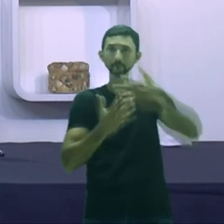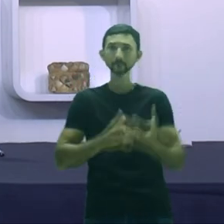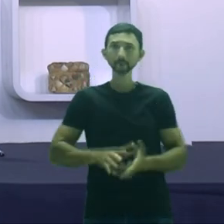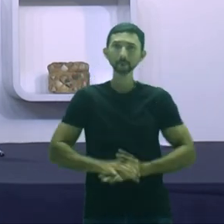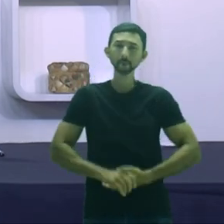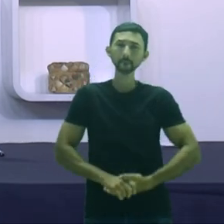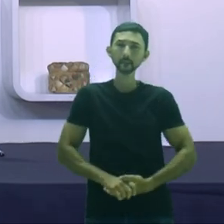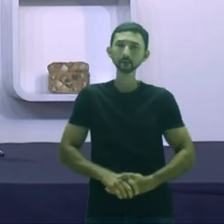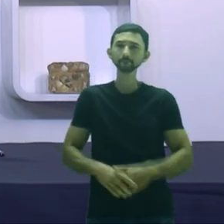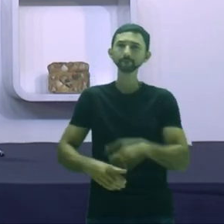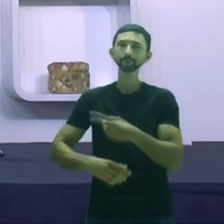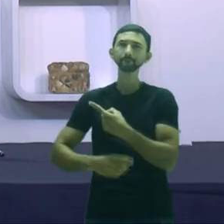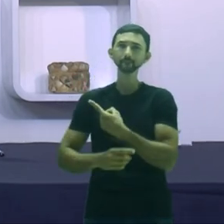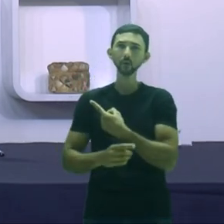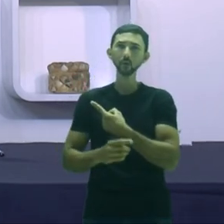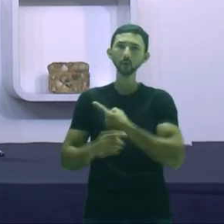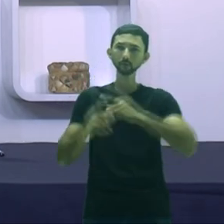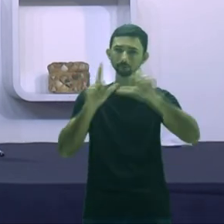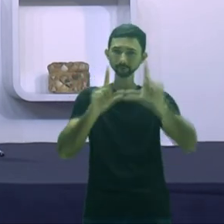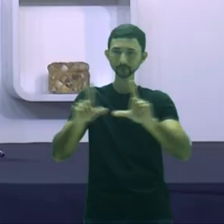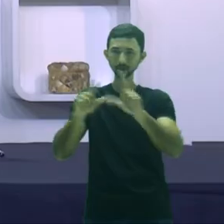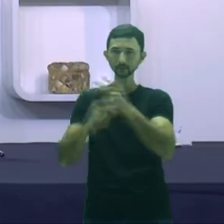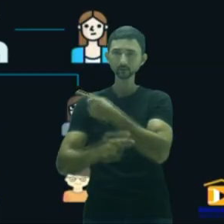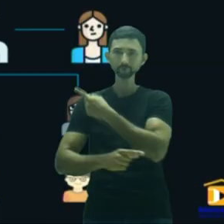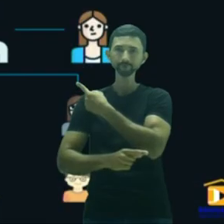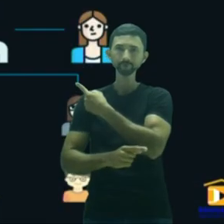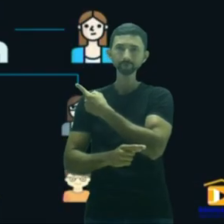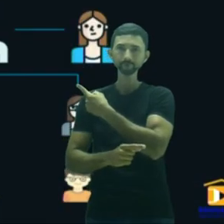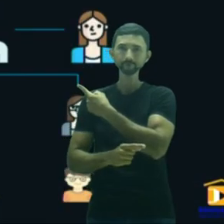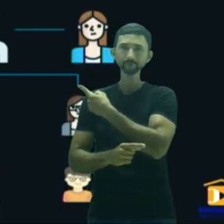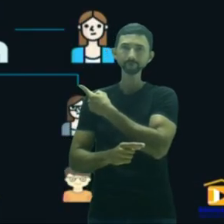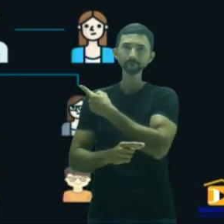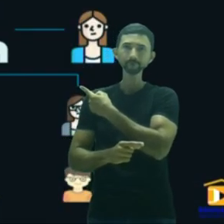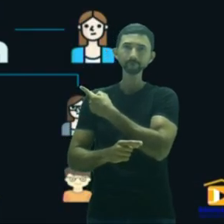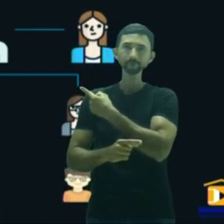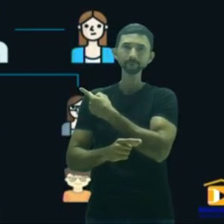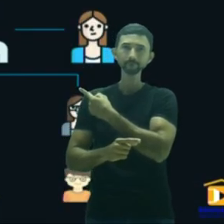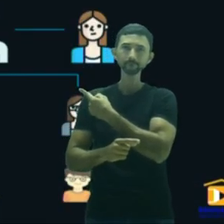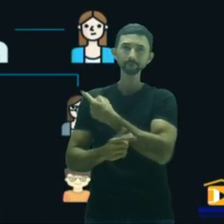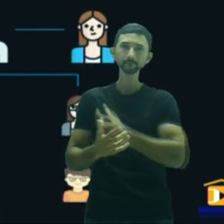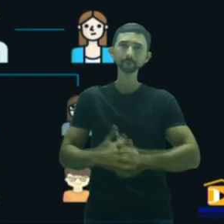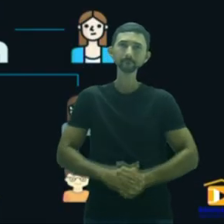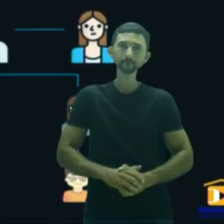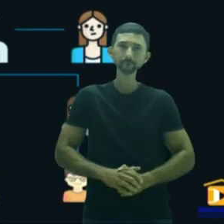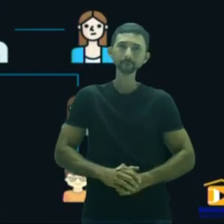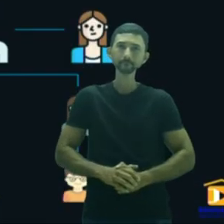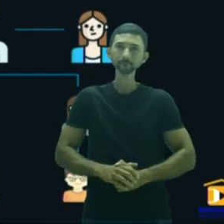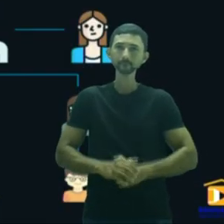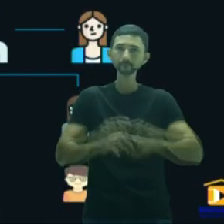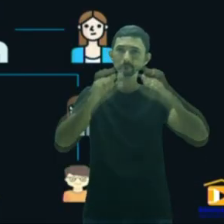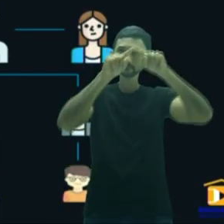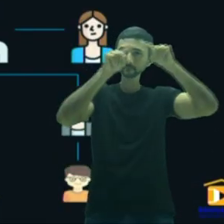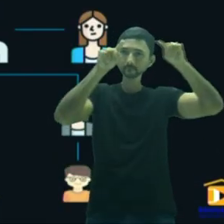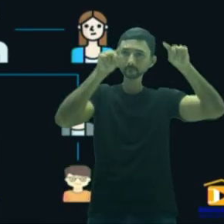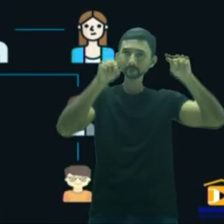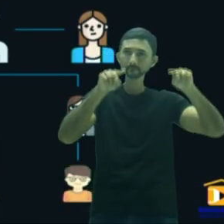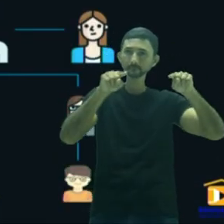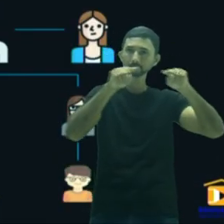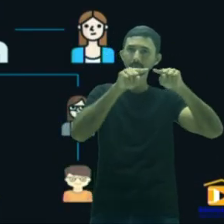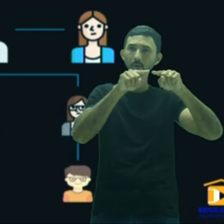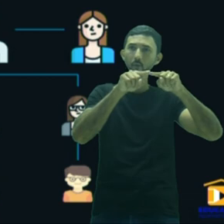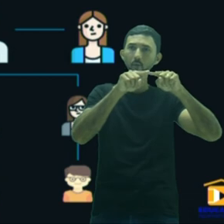aqui no slide que você está percebendo aí na imagem na sua casa, tem um quadradinho.